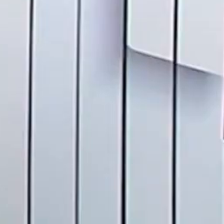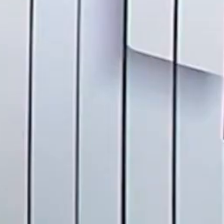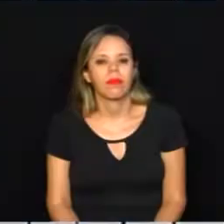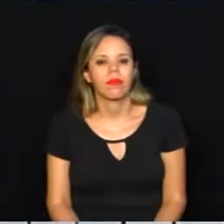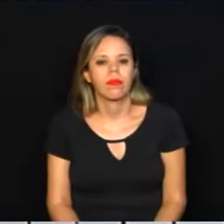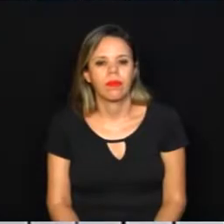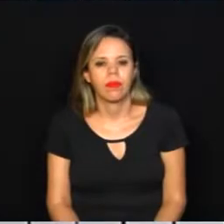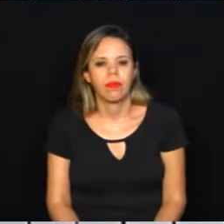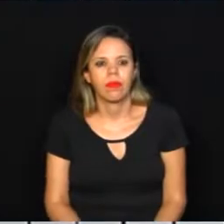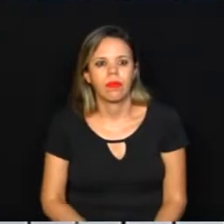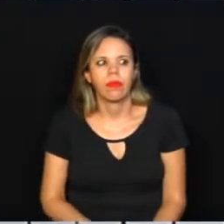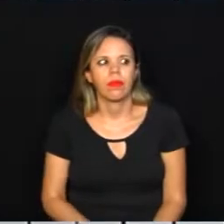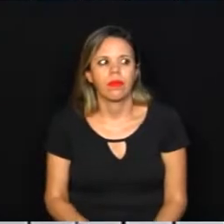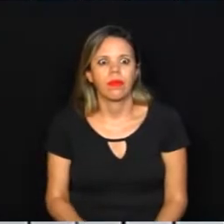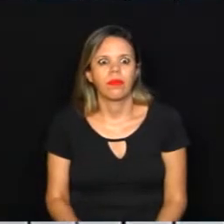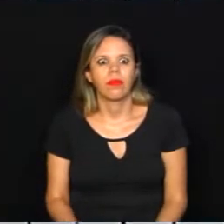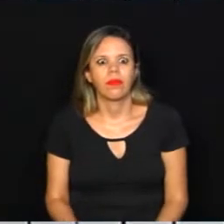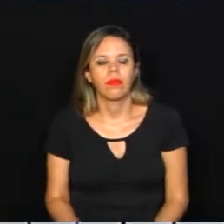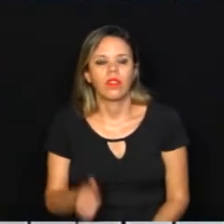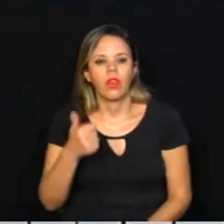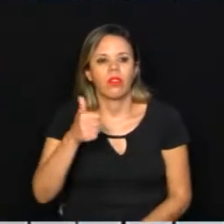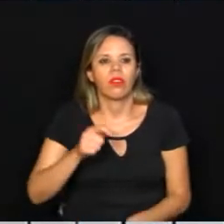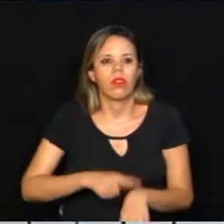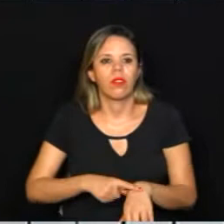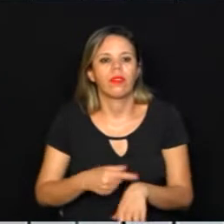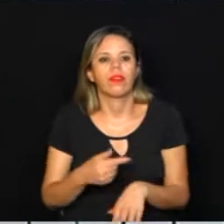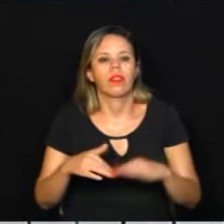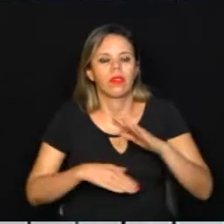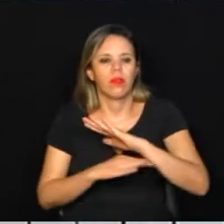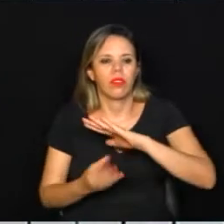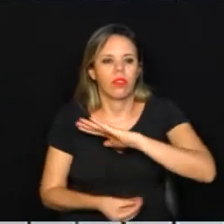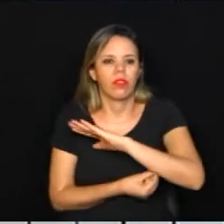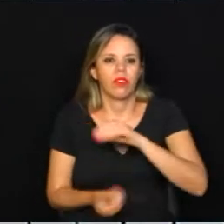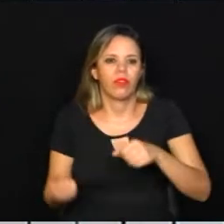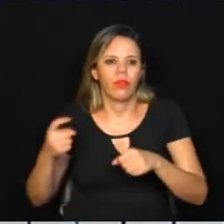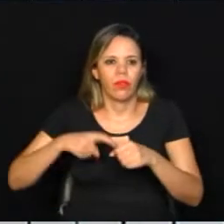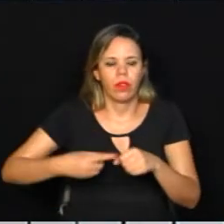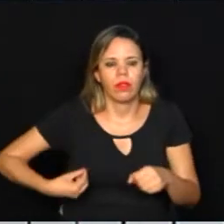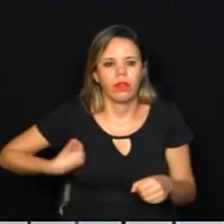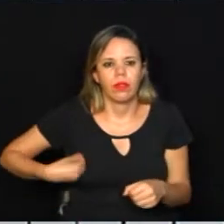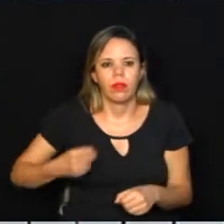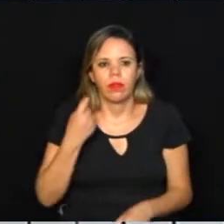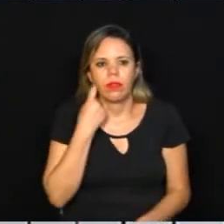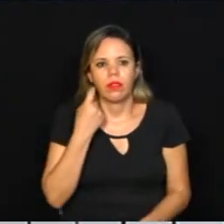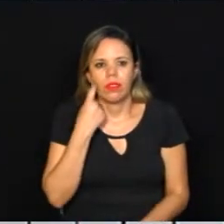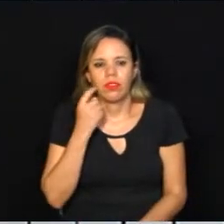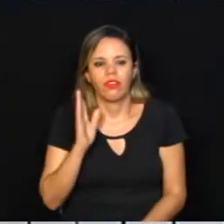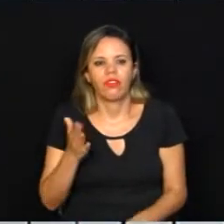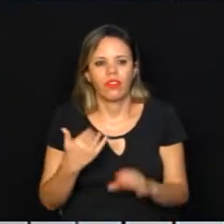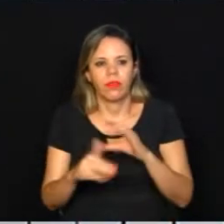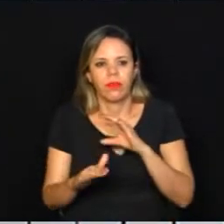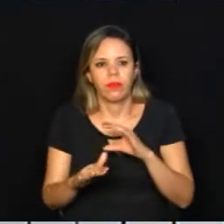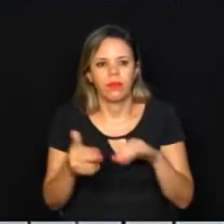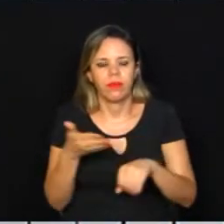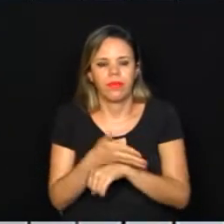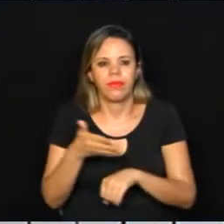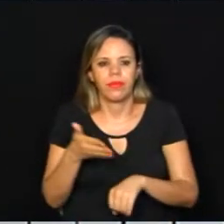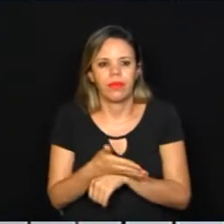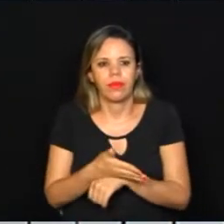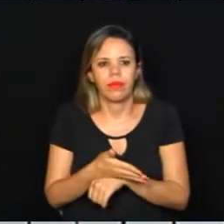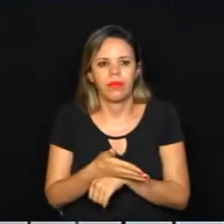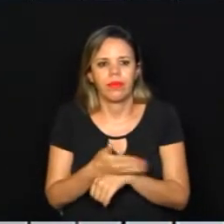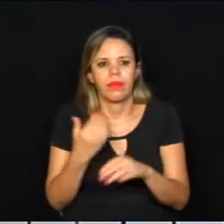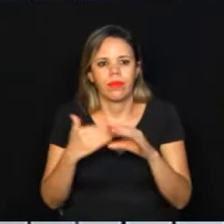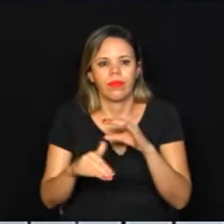11 horas e 23 minutos, Câmara Total de volta ao vivo nesta sexta-feira. Já enviou a sua participação, a